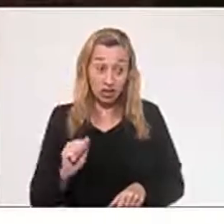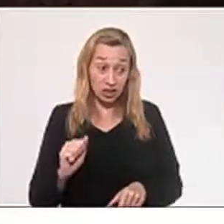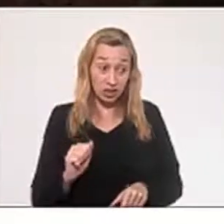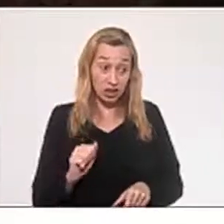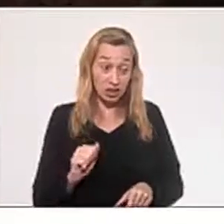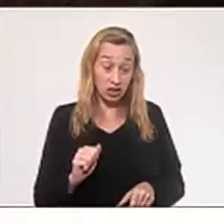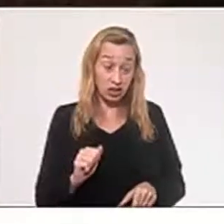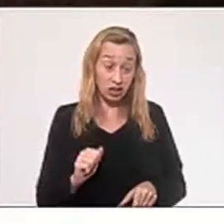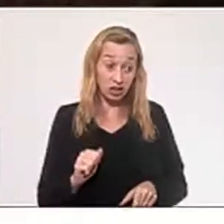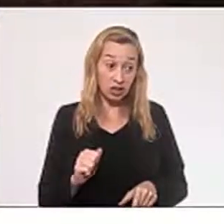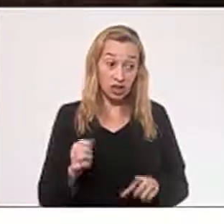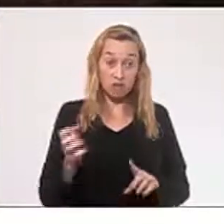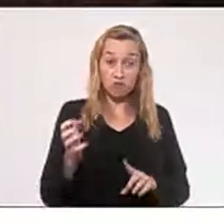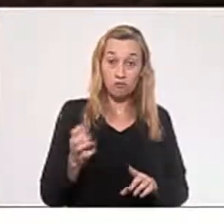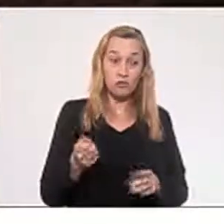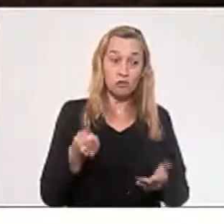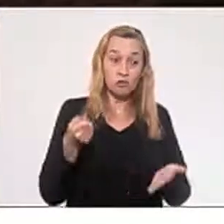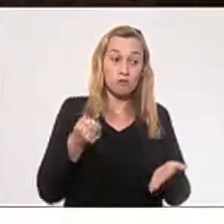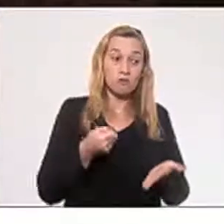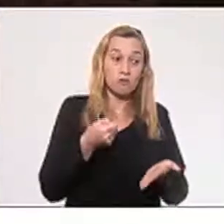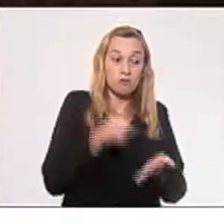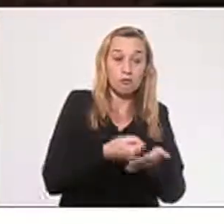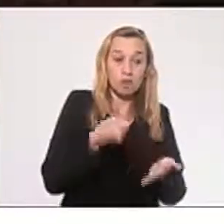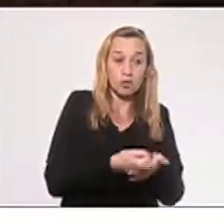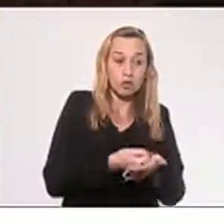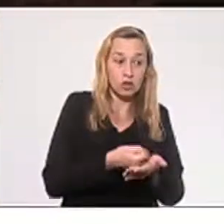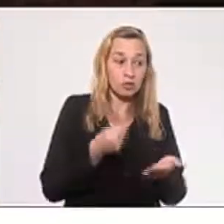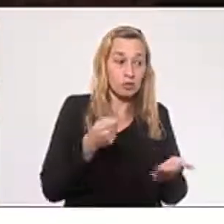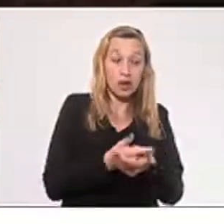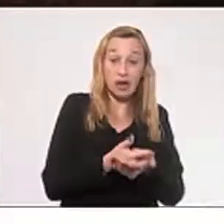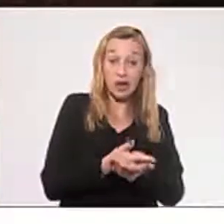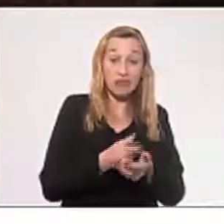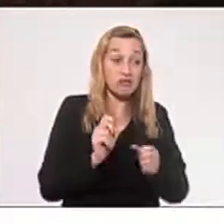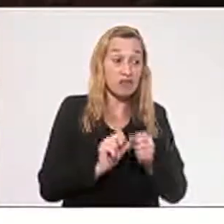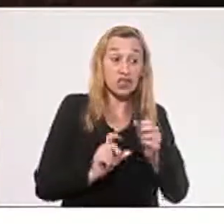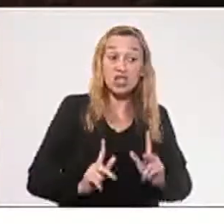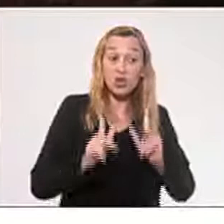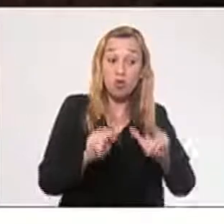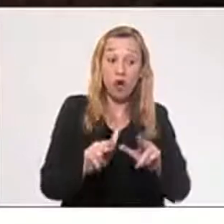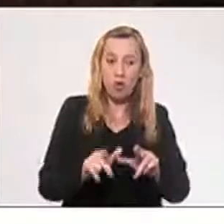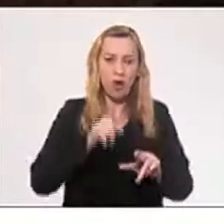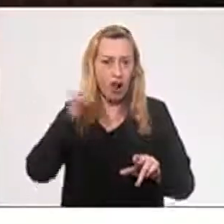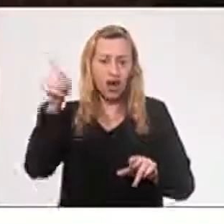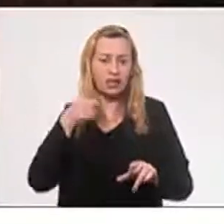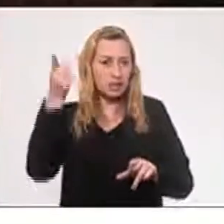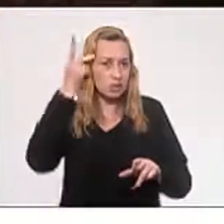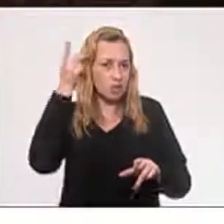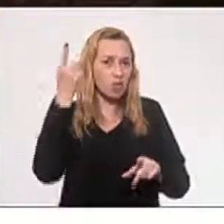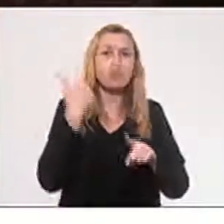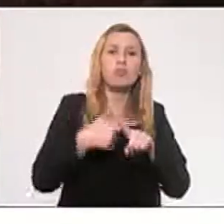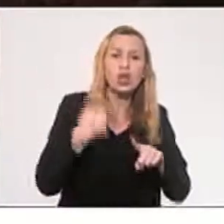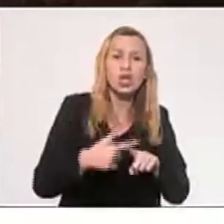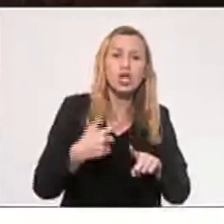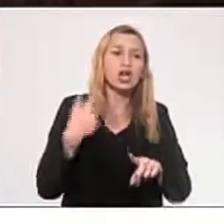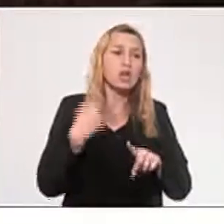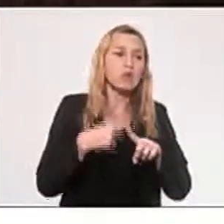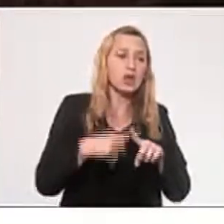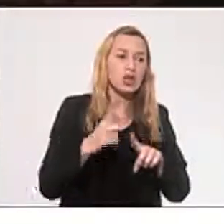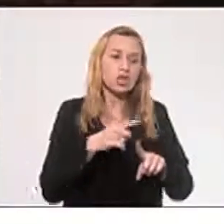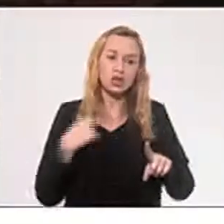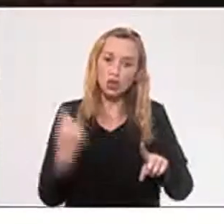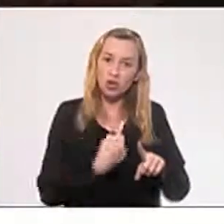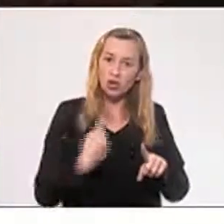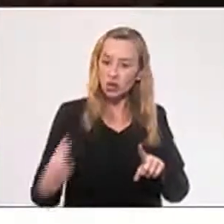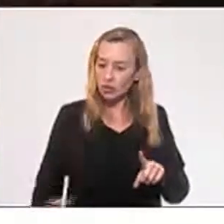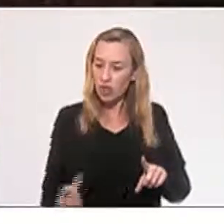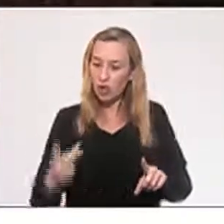pontos percentuais, igualzinho a São Paulo. Por quê? Porque 12 é o valor